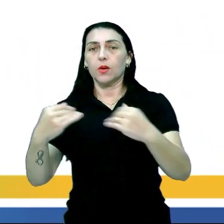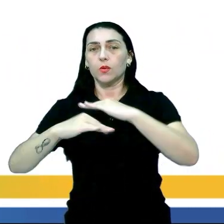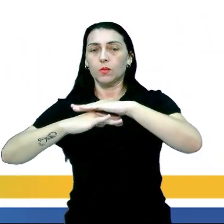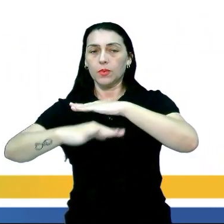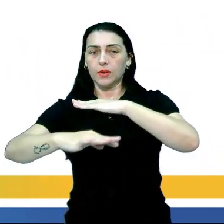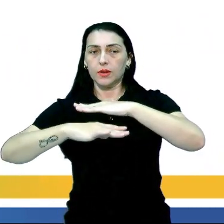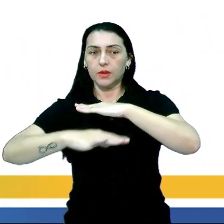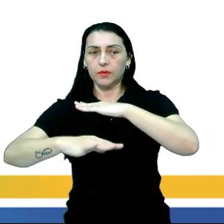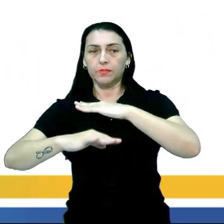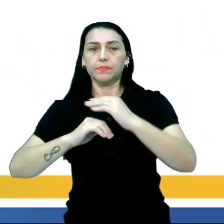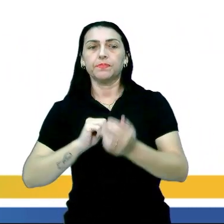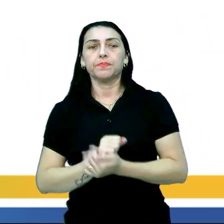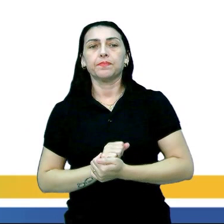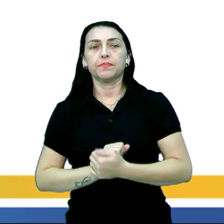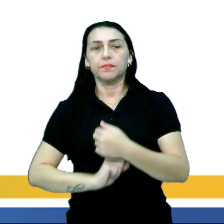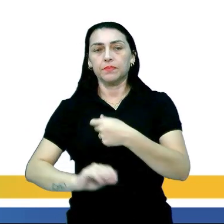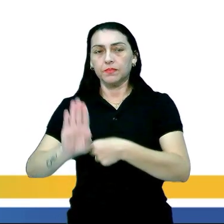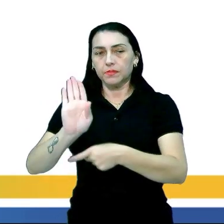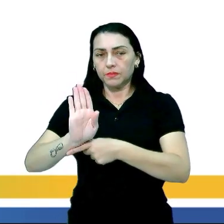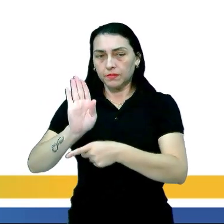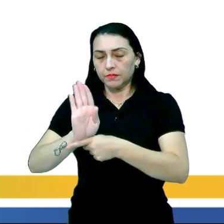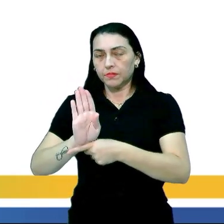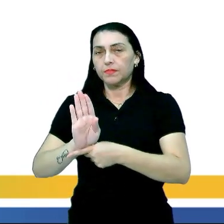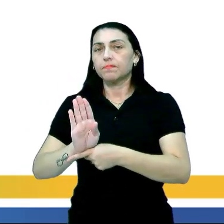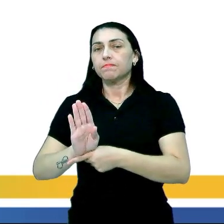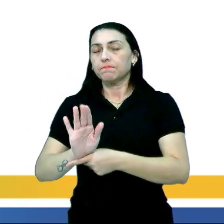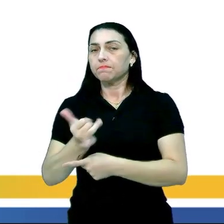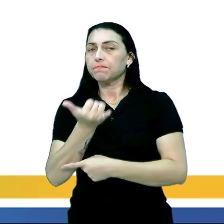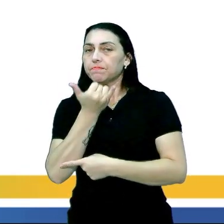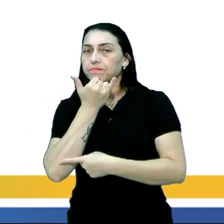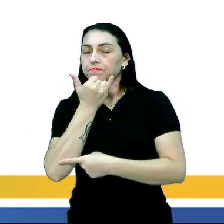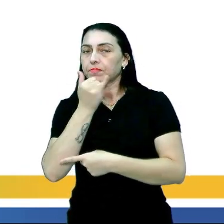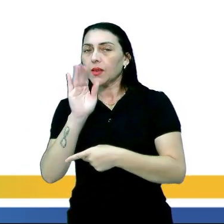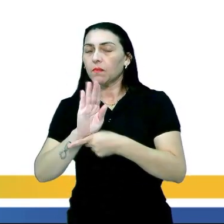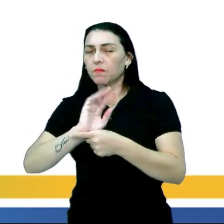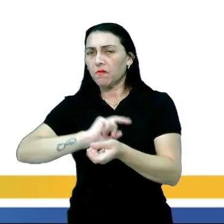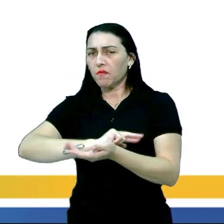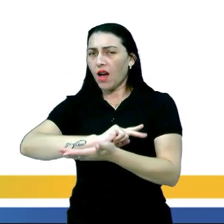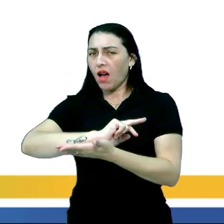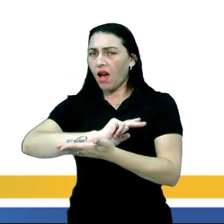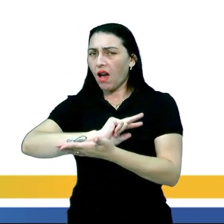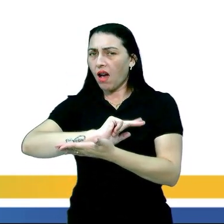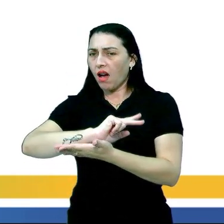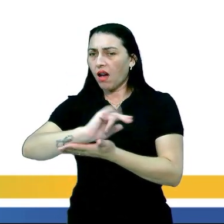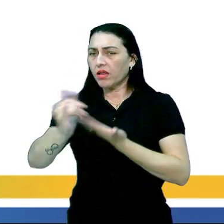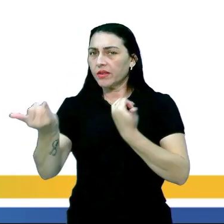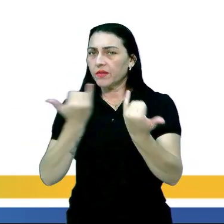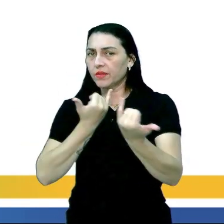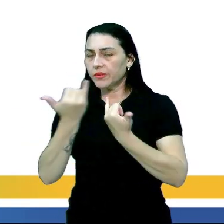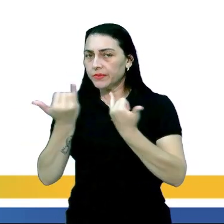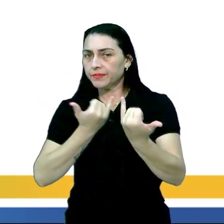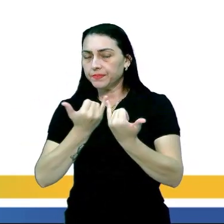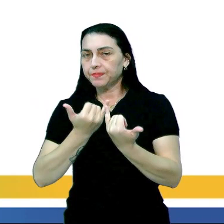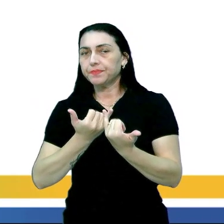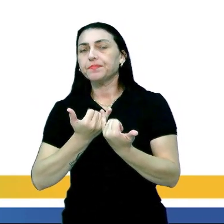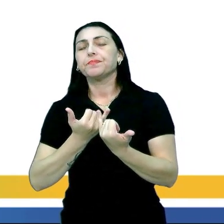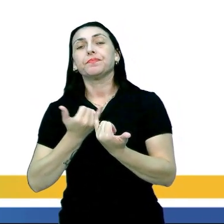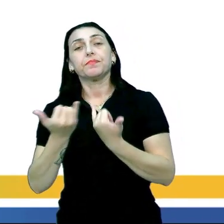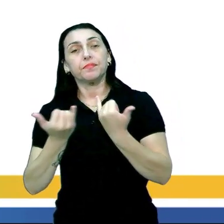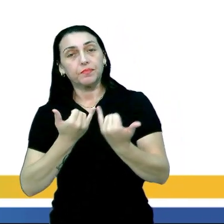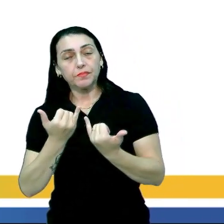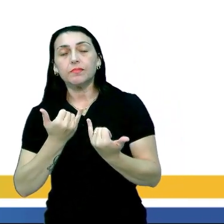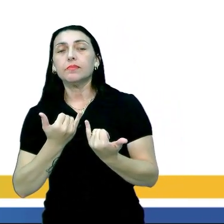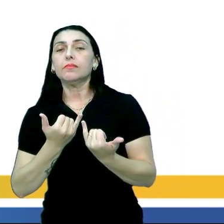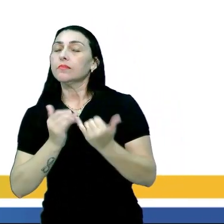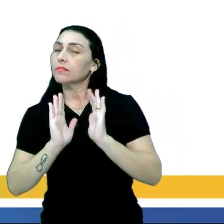Pantanal. A questão B, aliás, a letra B, perdão, ela vem com várias informações. Como eu disse, informações